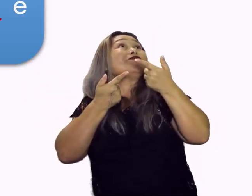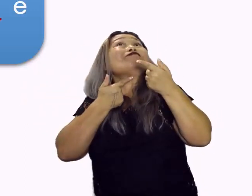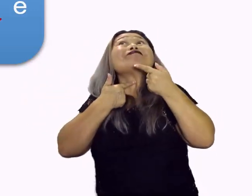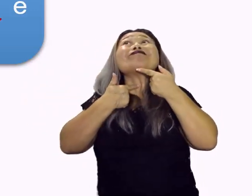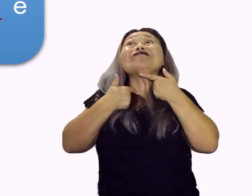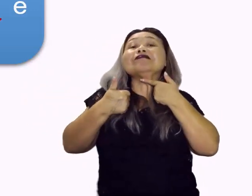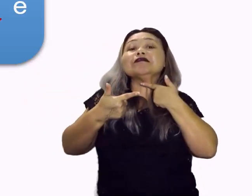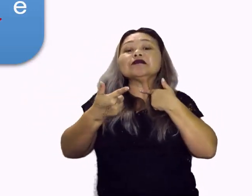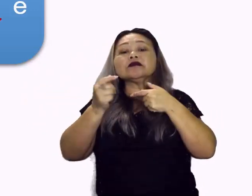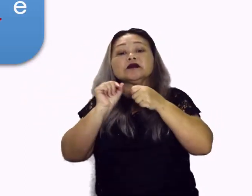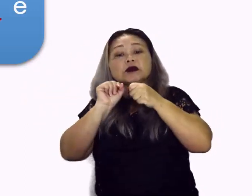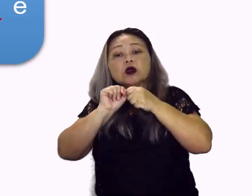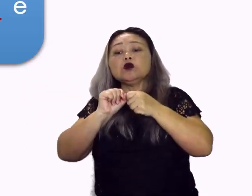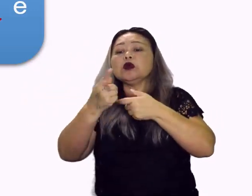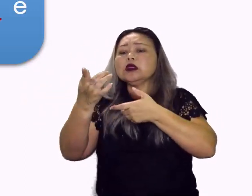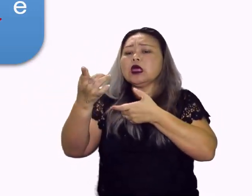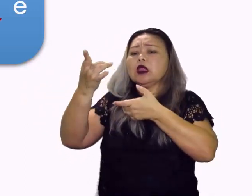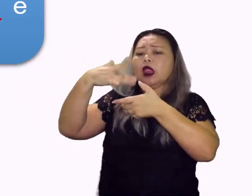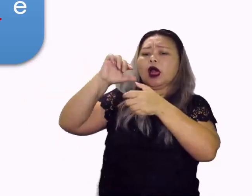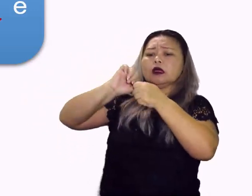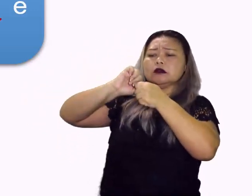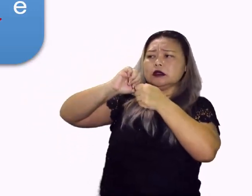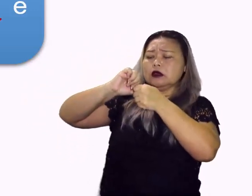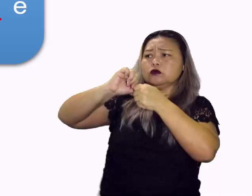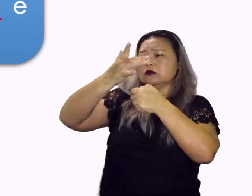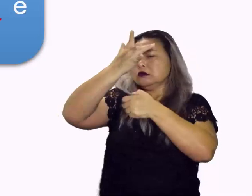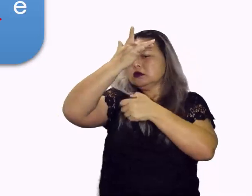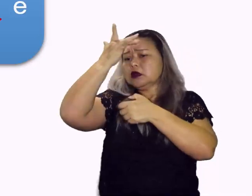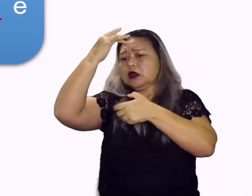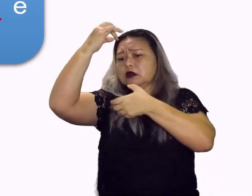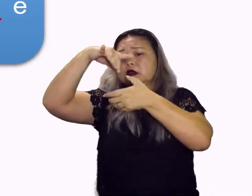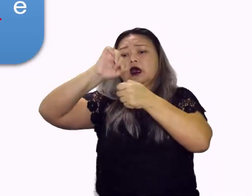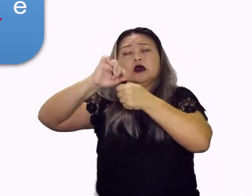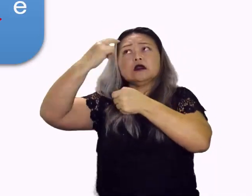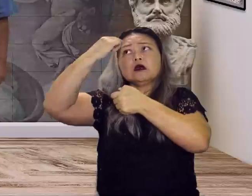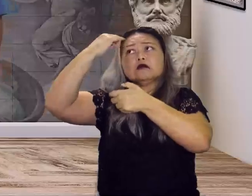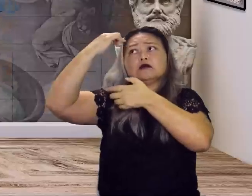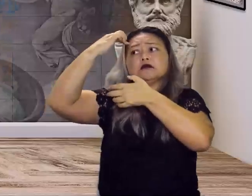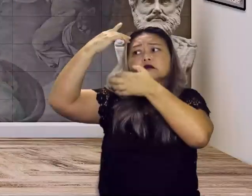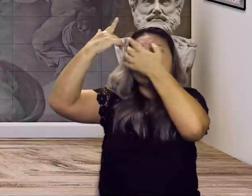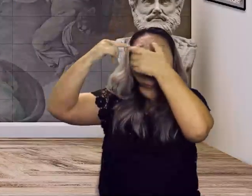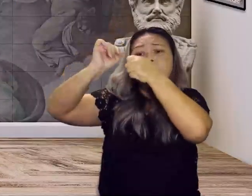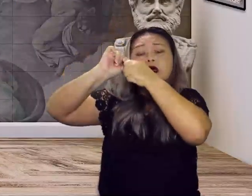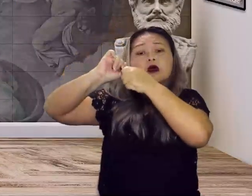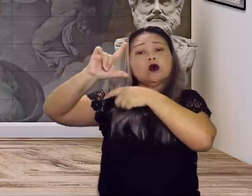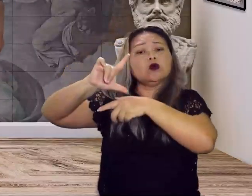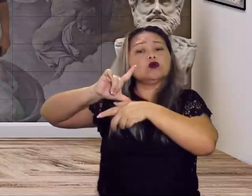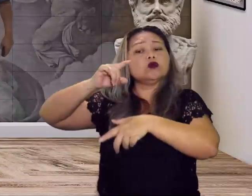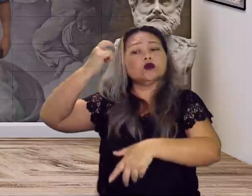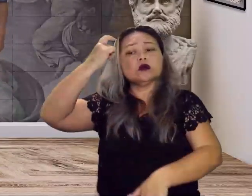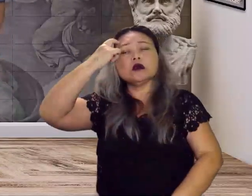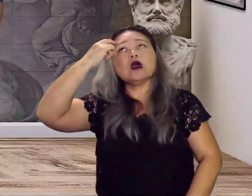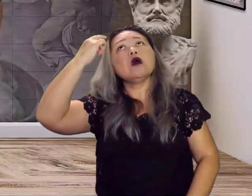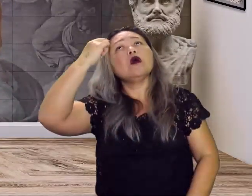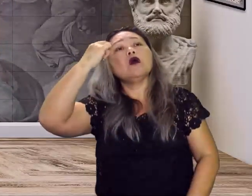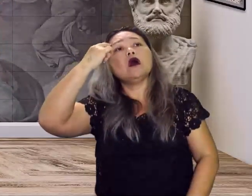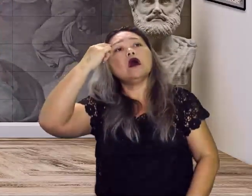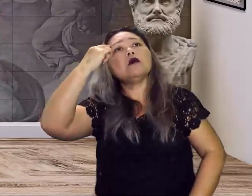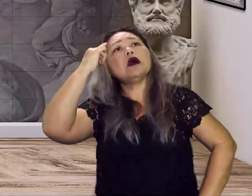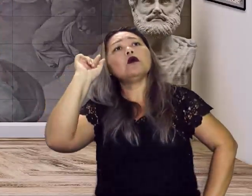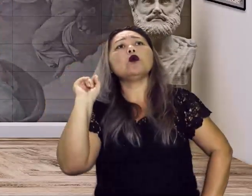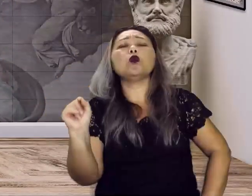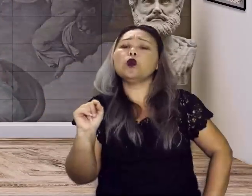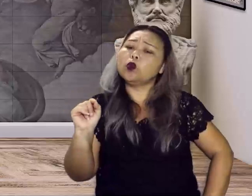e primitiva, gente, ó. Na nossa mente existe um pensamento, uma